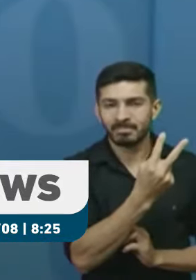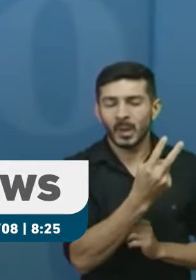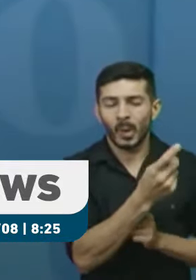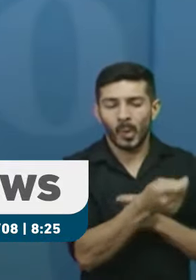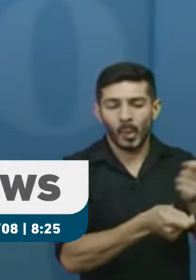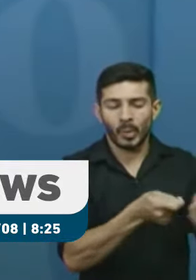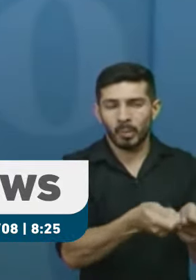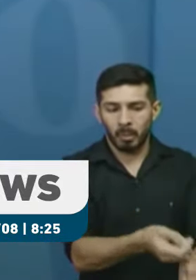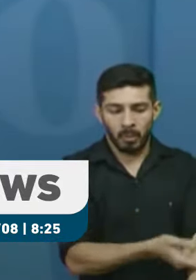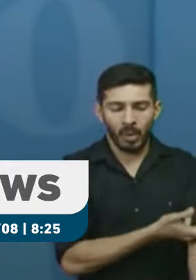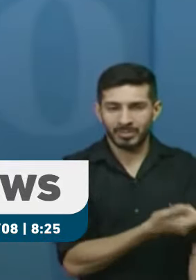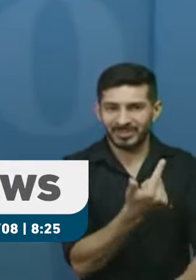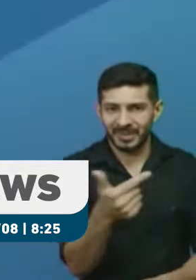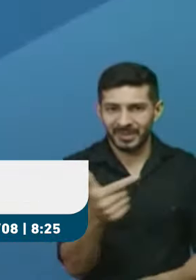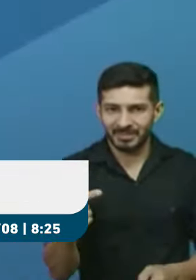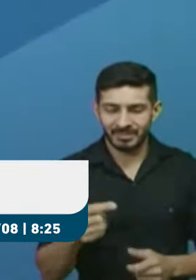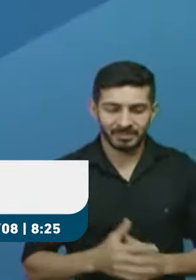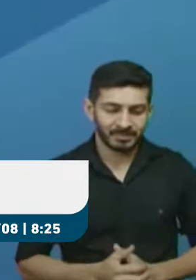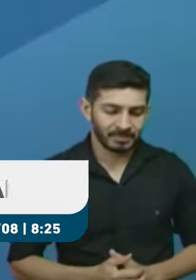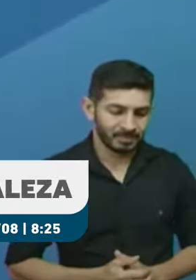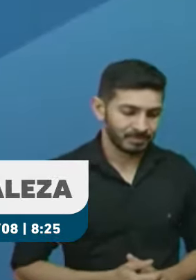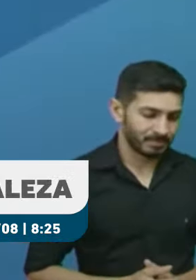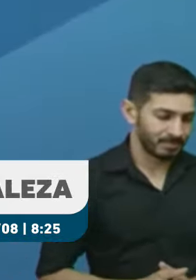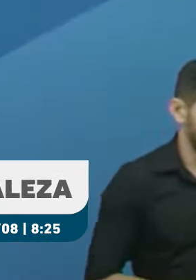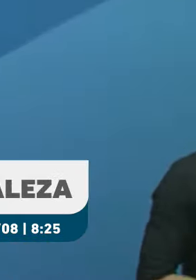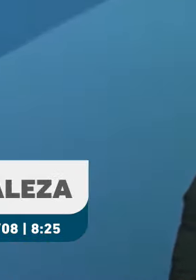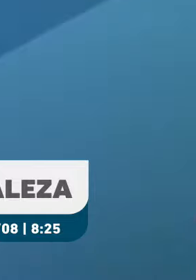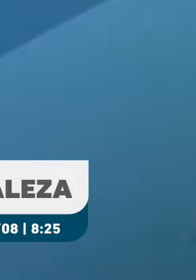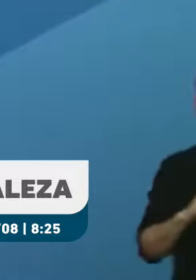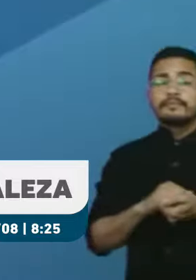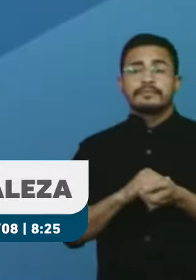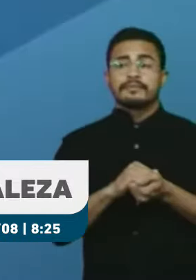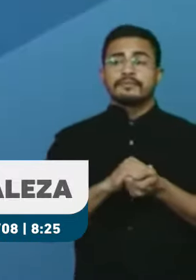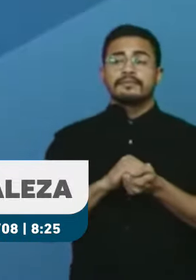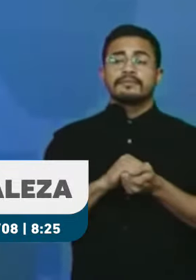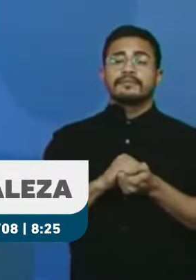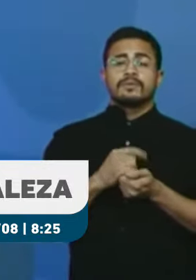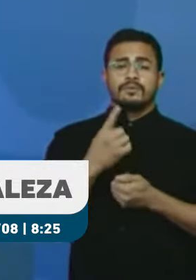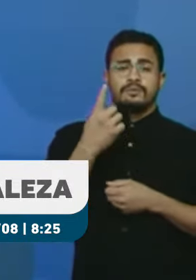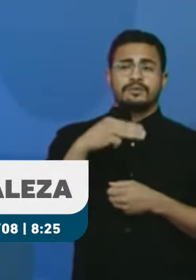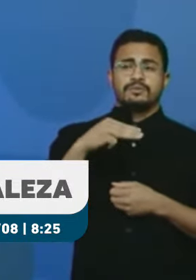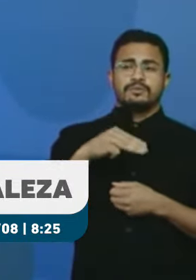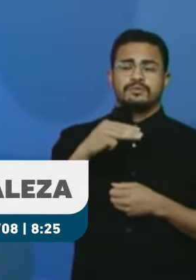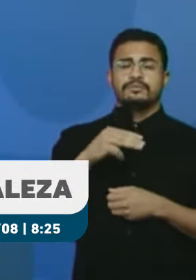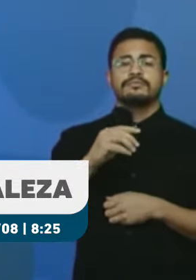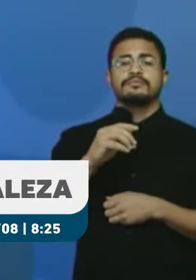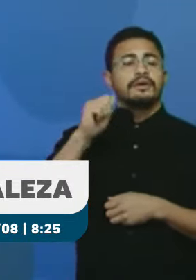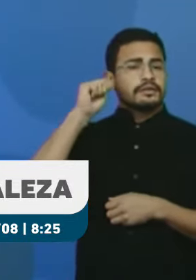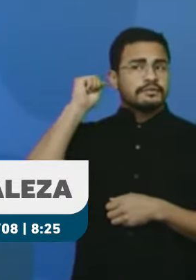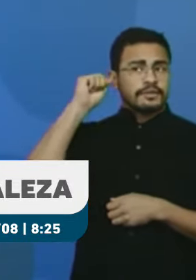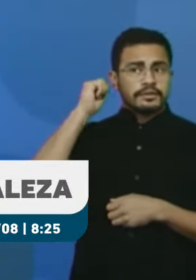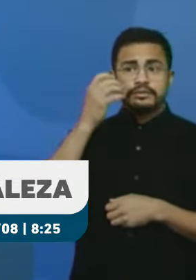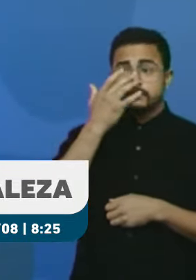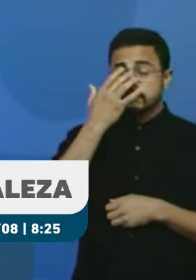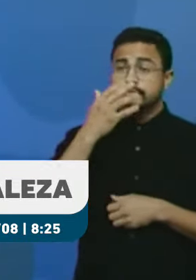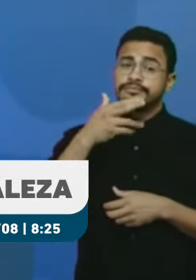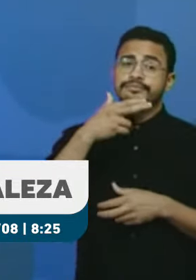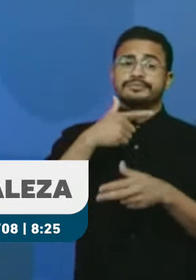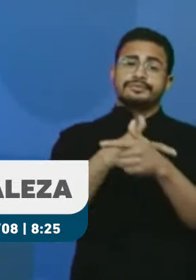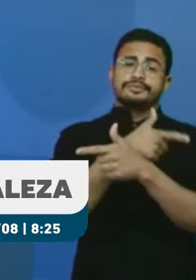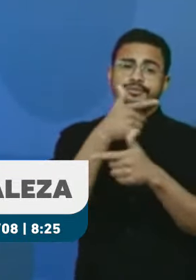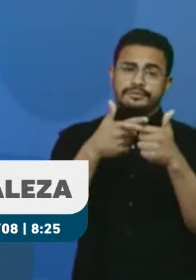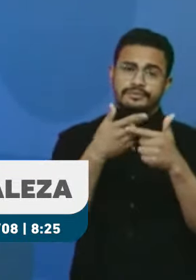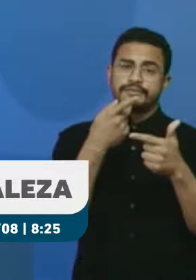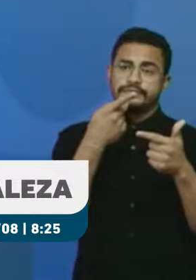emocional não rapaz candidato André Fernandes Um Minuto para sua réplica bom mais uma vez ele vem falando sobre